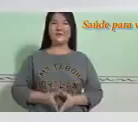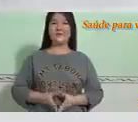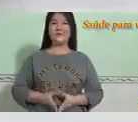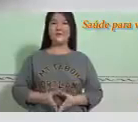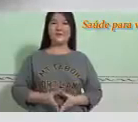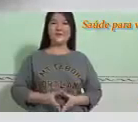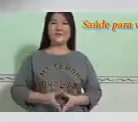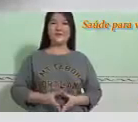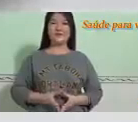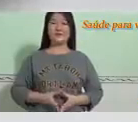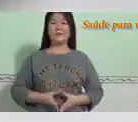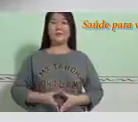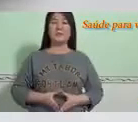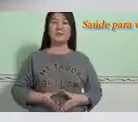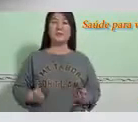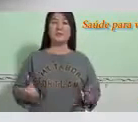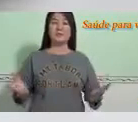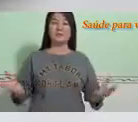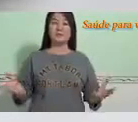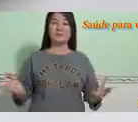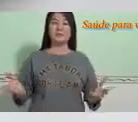FEITADSSNSIBILIZAC, cedilha, ATIO é acento grave,